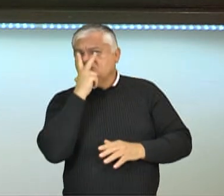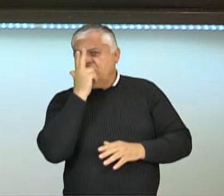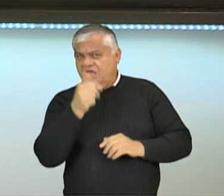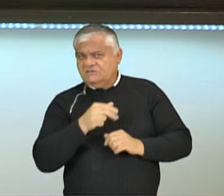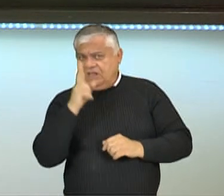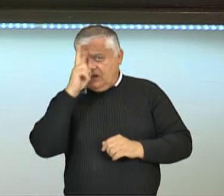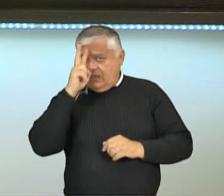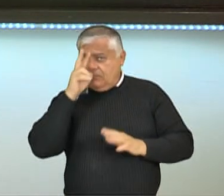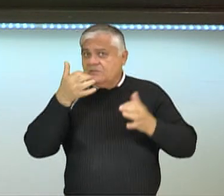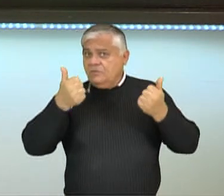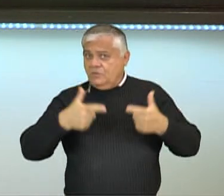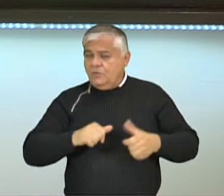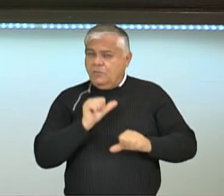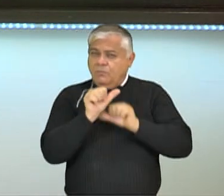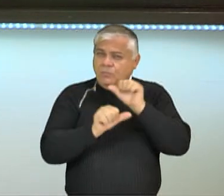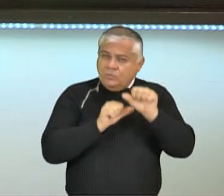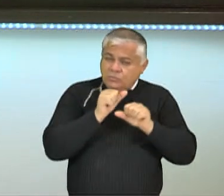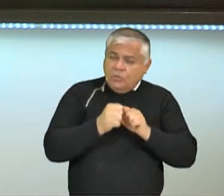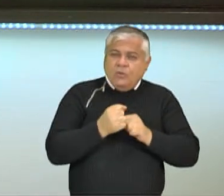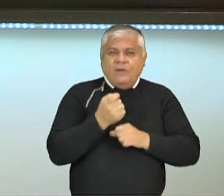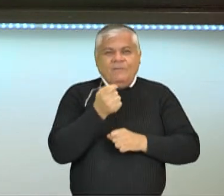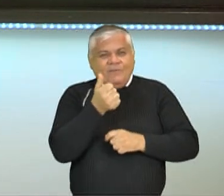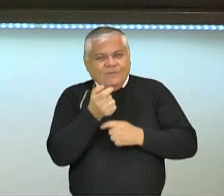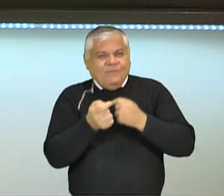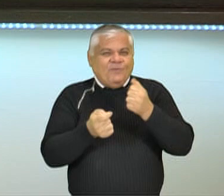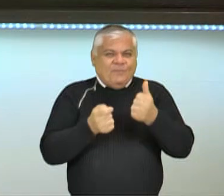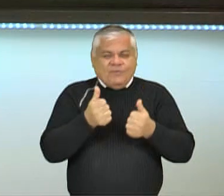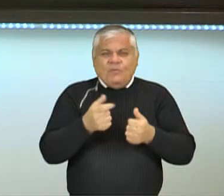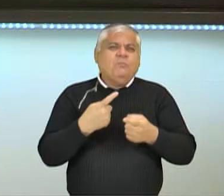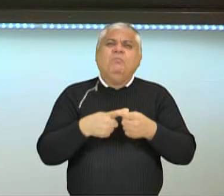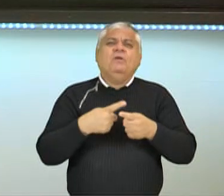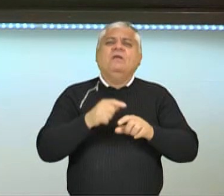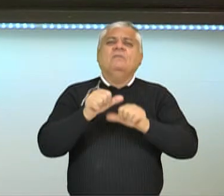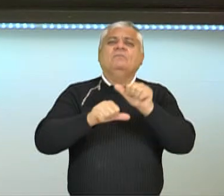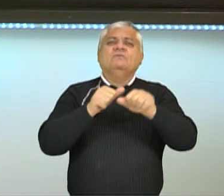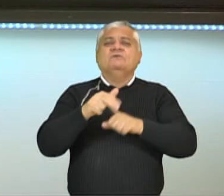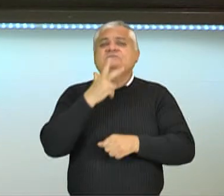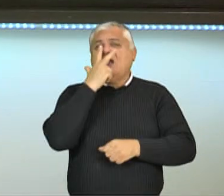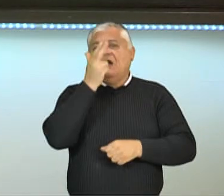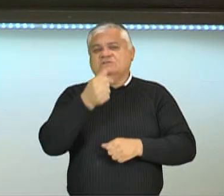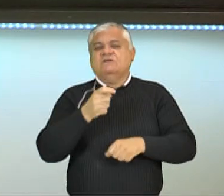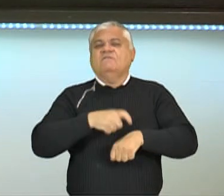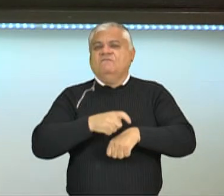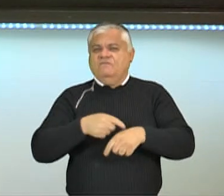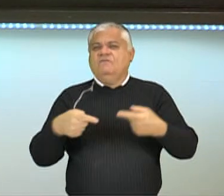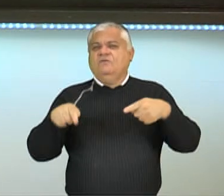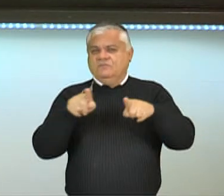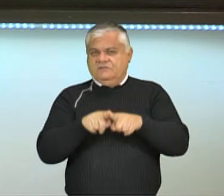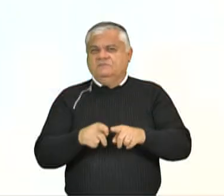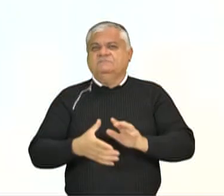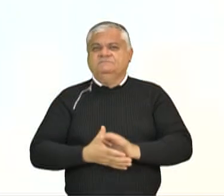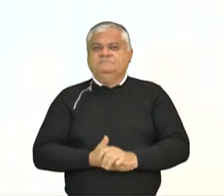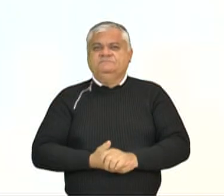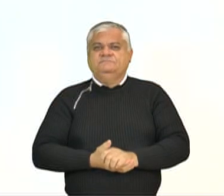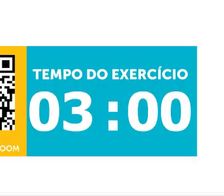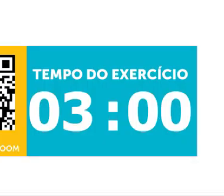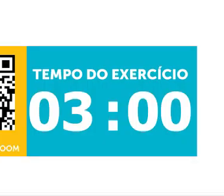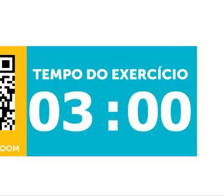Lembra que a gente viu que mudaram alguns elementos? Por que mudaram? O que você acha? Nós já voltamos para falar sobre isso.